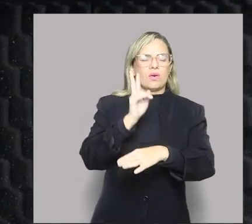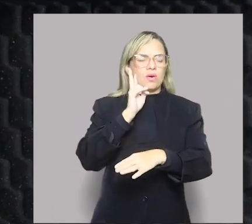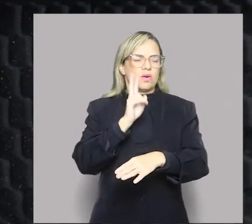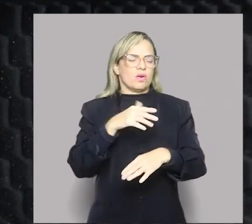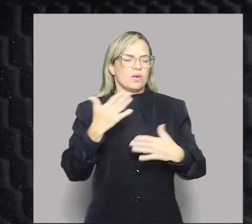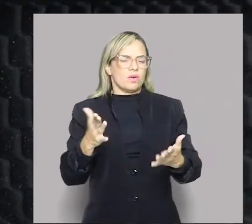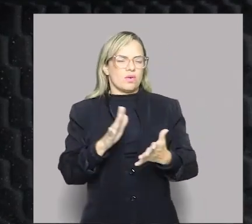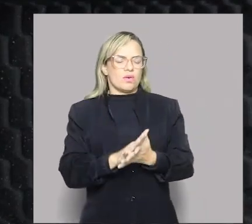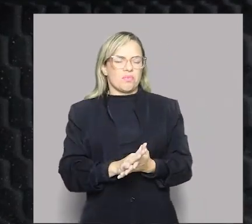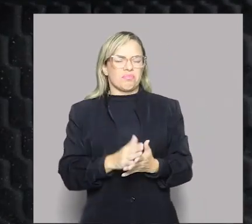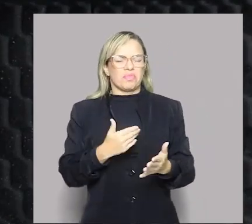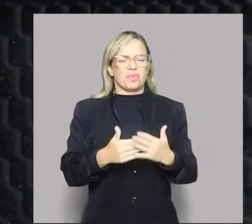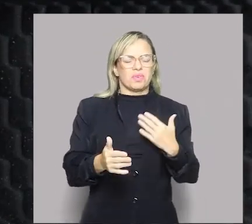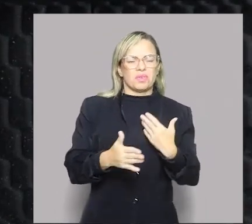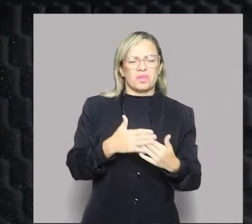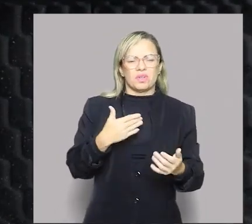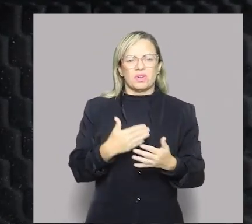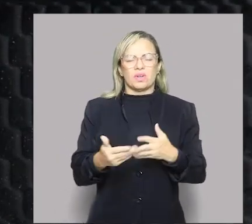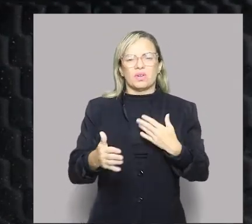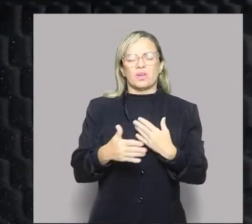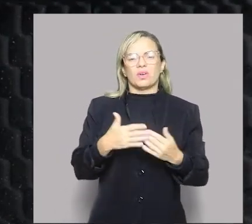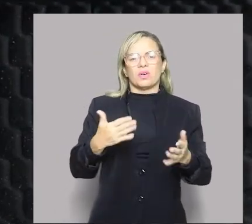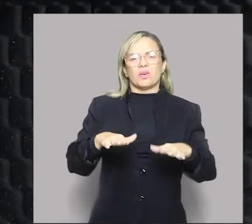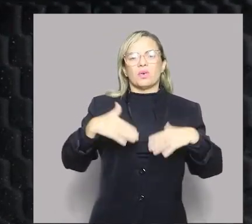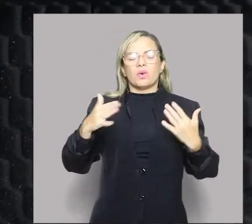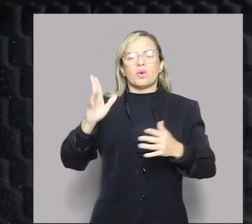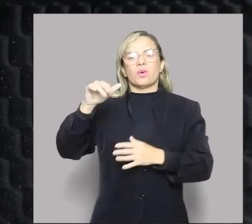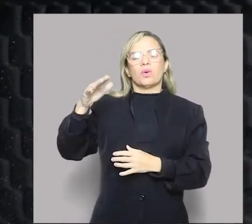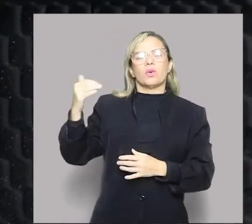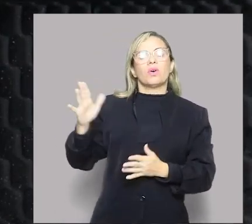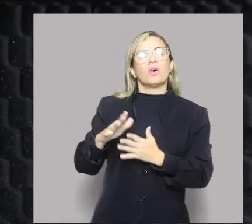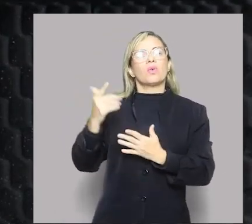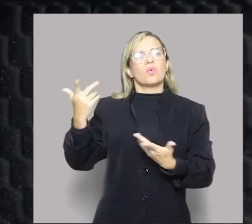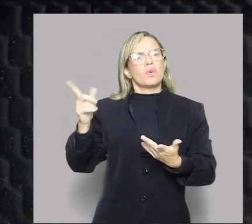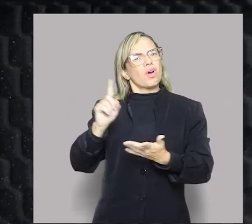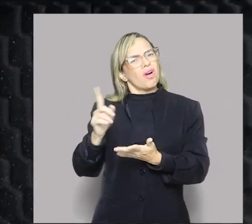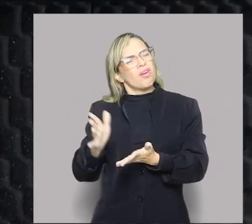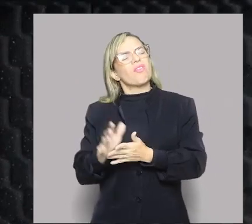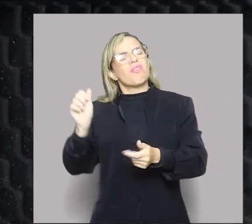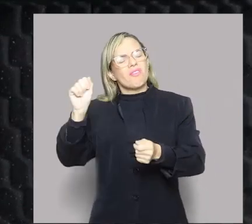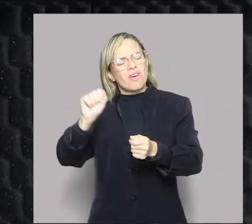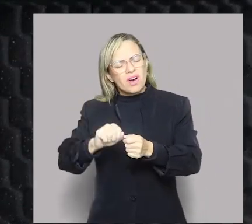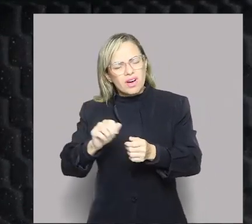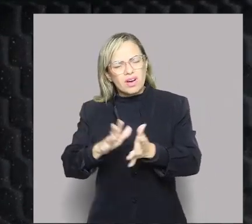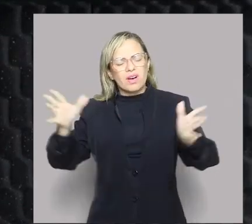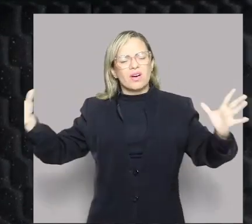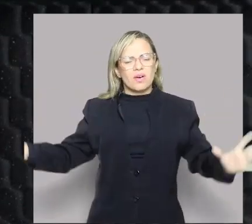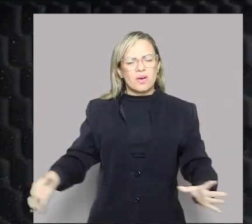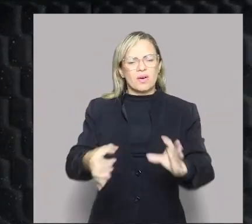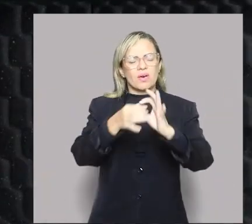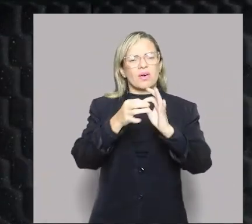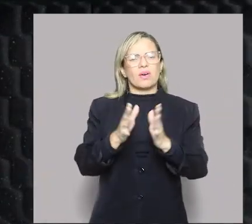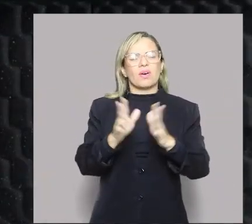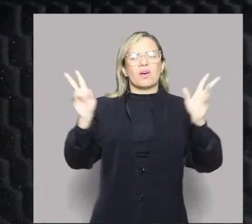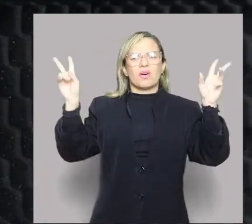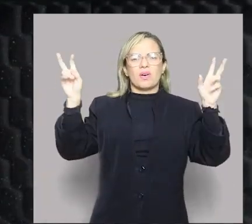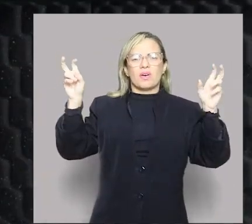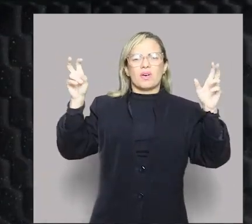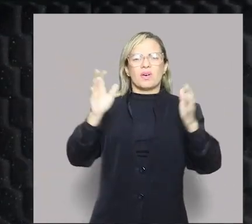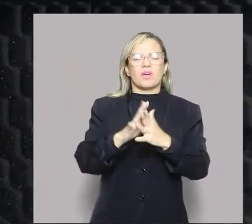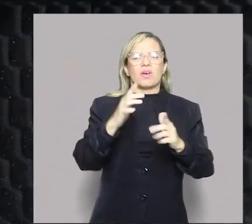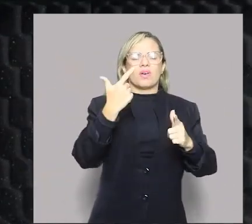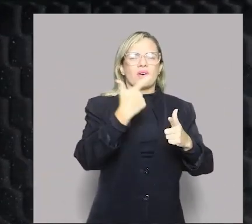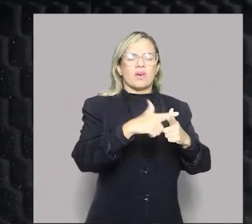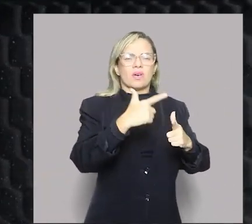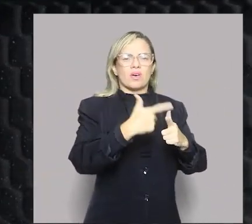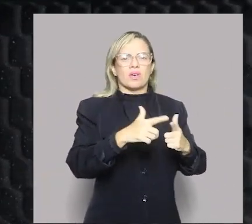mesmo despretensioso, jamais assista isso sem fazer uma ligação com alguma temática, com alguma problemática que vai